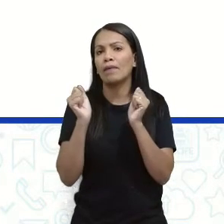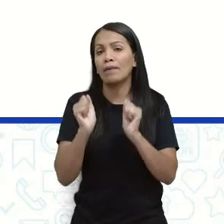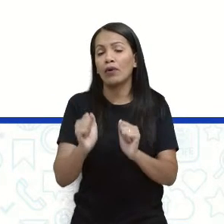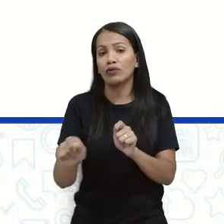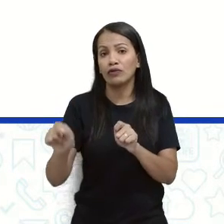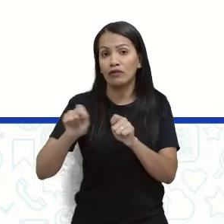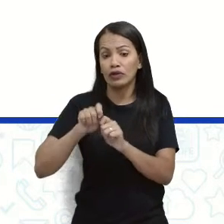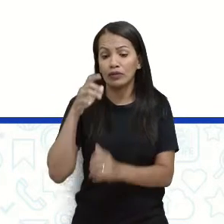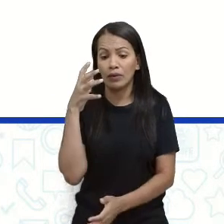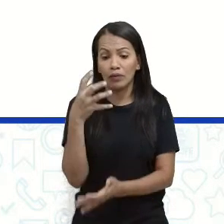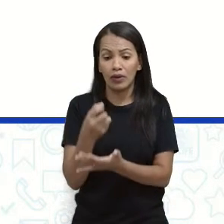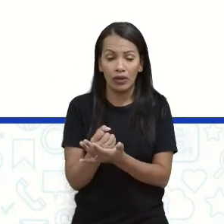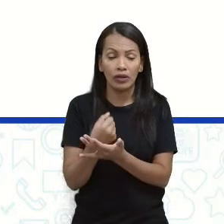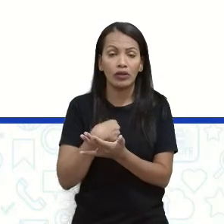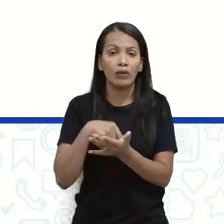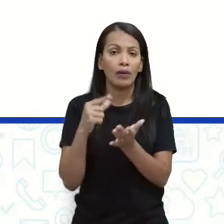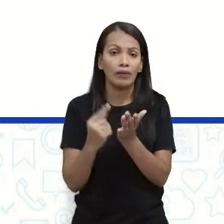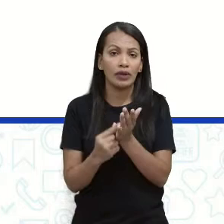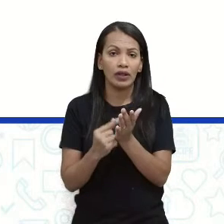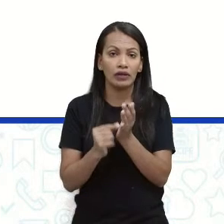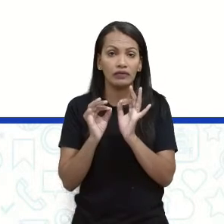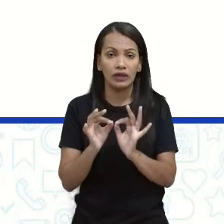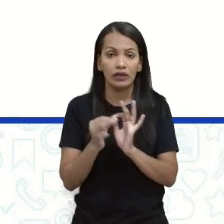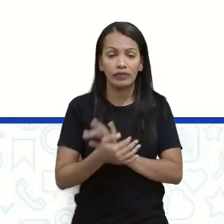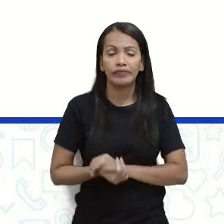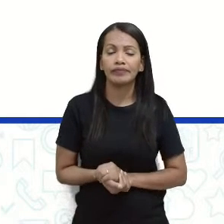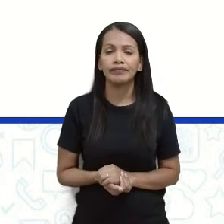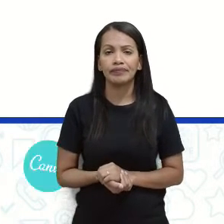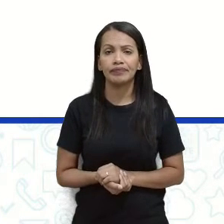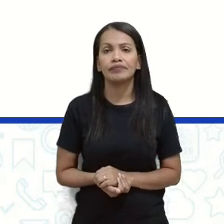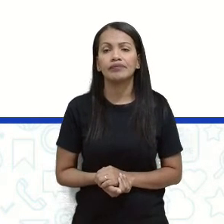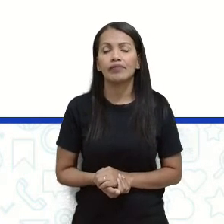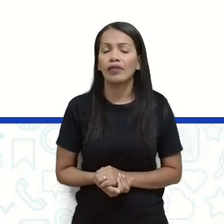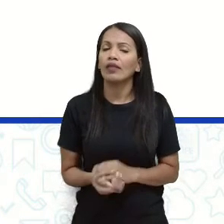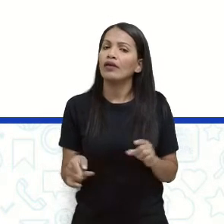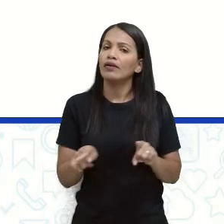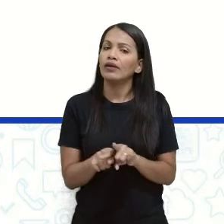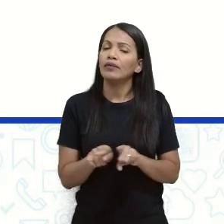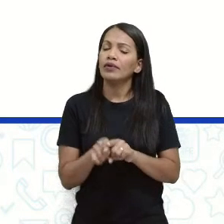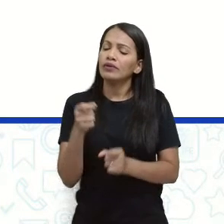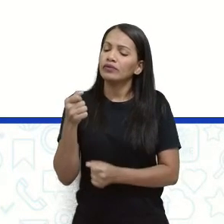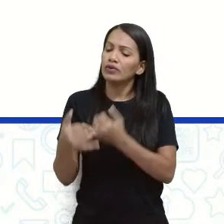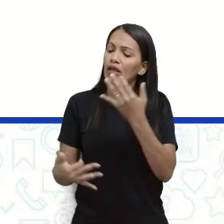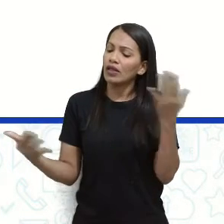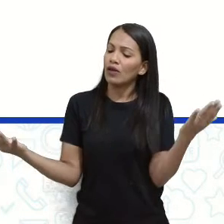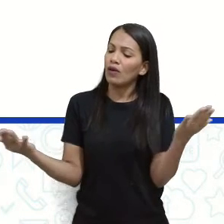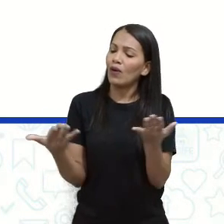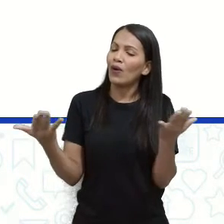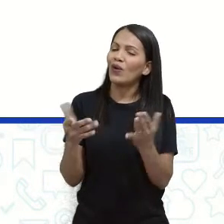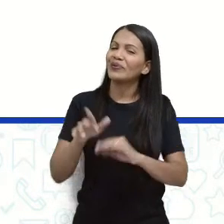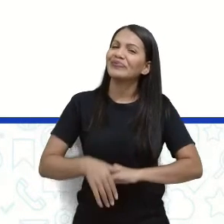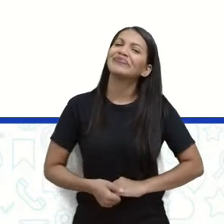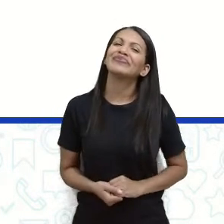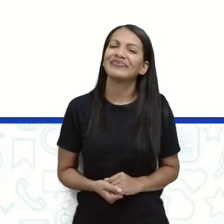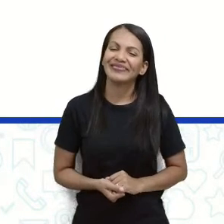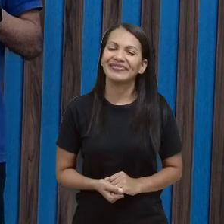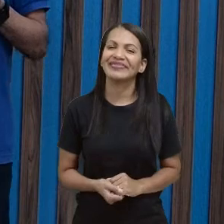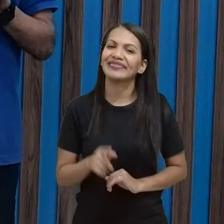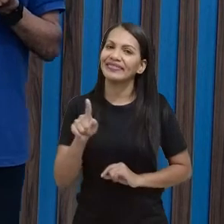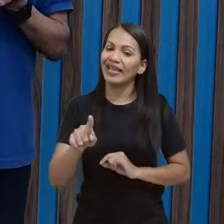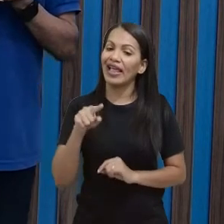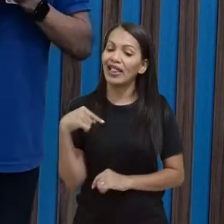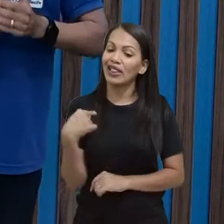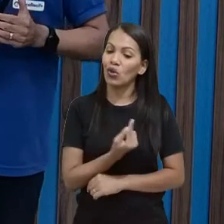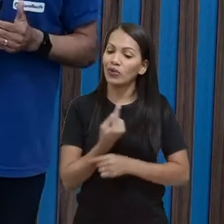para baixar o aplicativo, tá certo? E quem está no chat hoje, eita, a